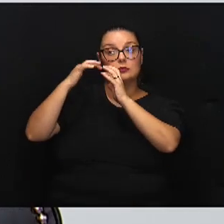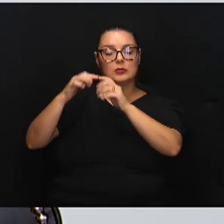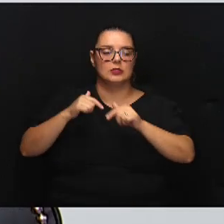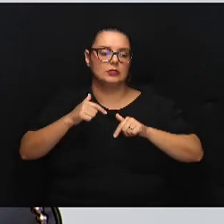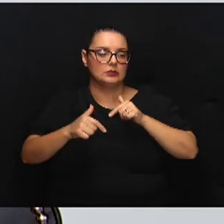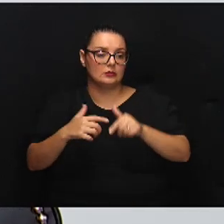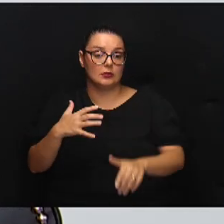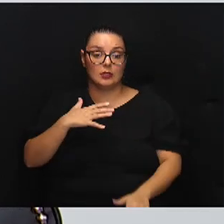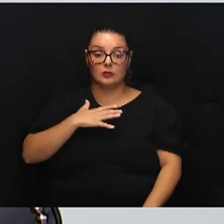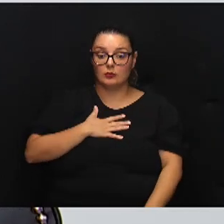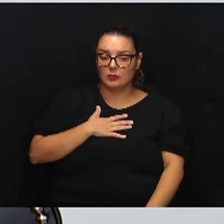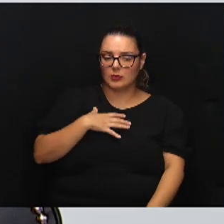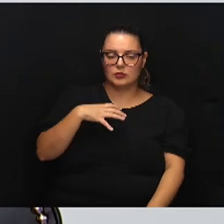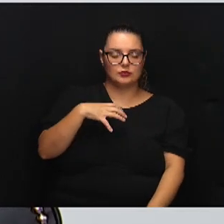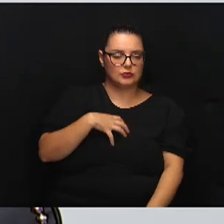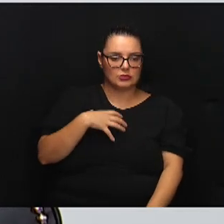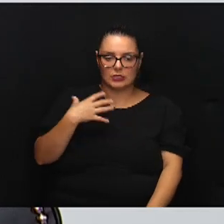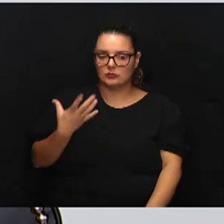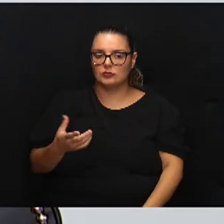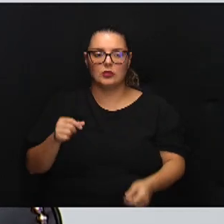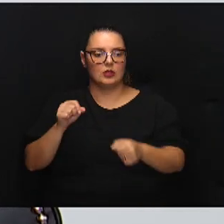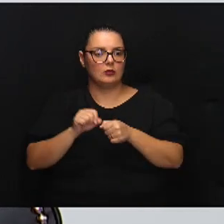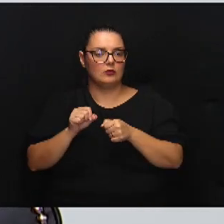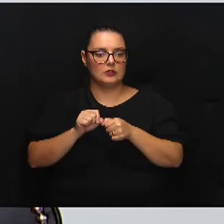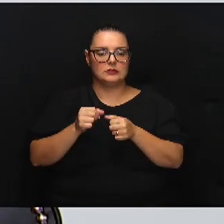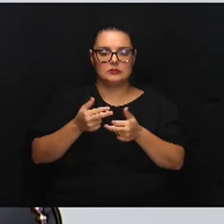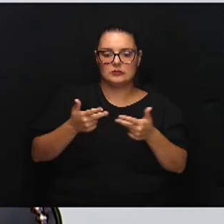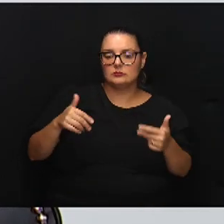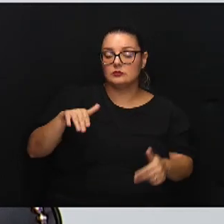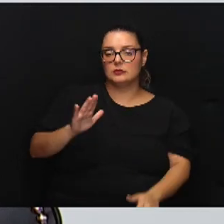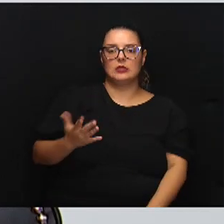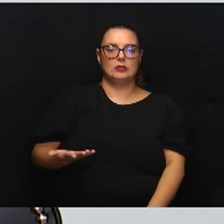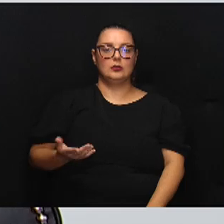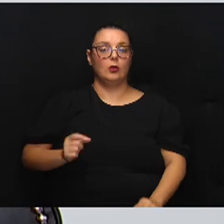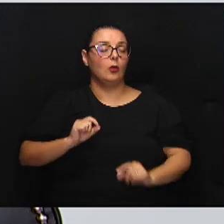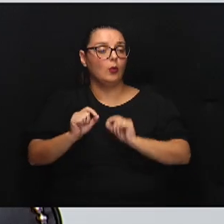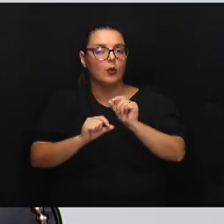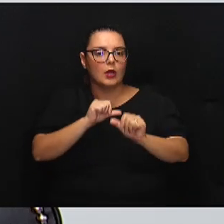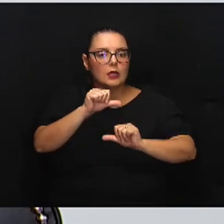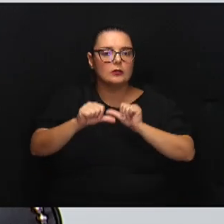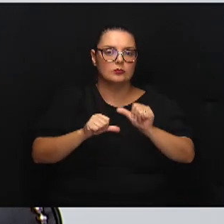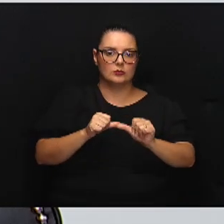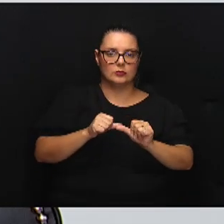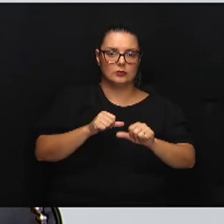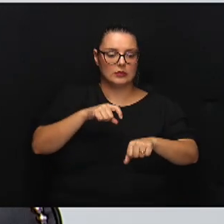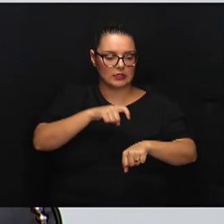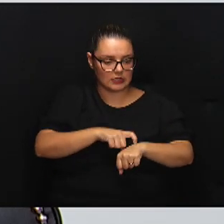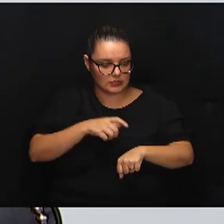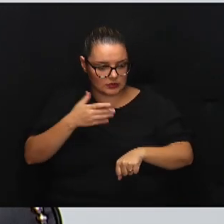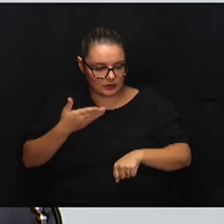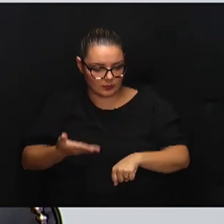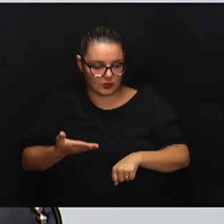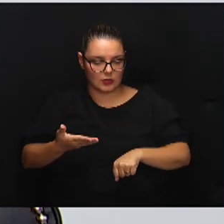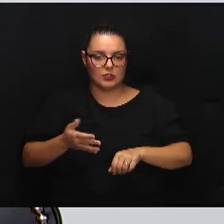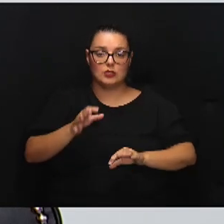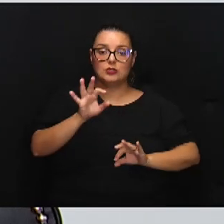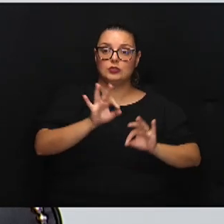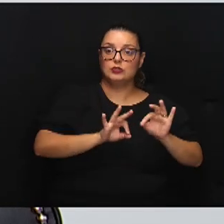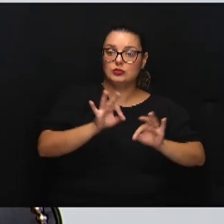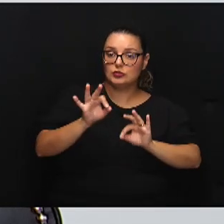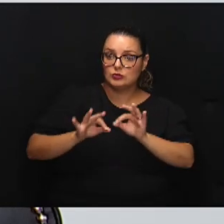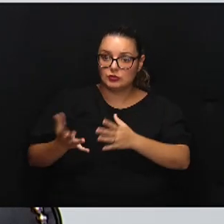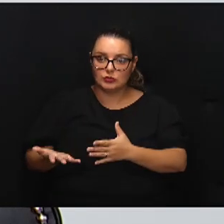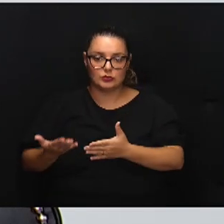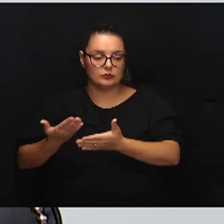do meu jeito, em fazer mais coisas. O que você mudou nesse período de preparação,